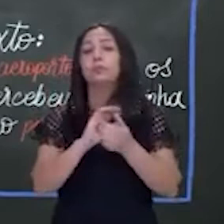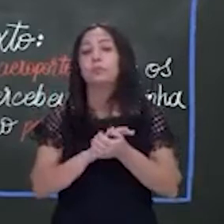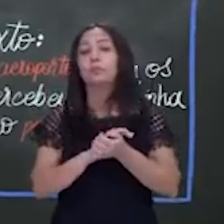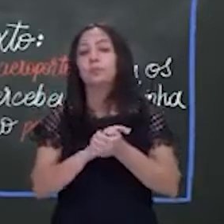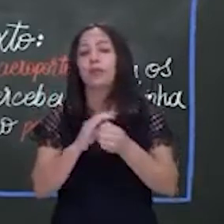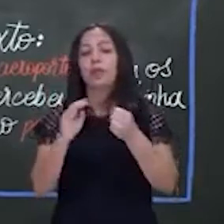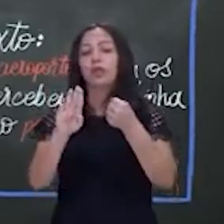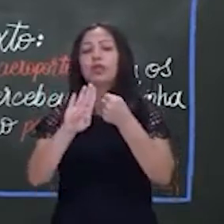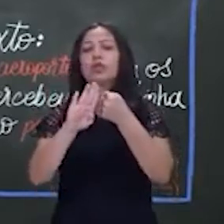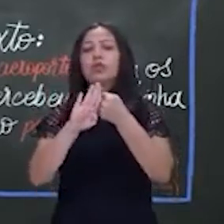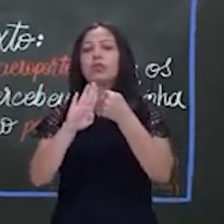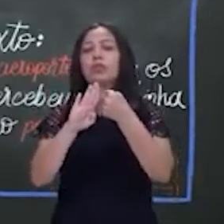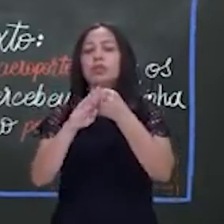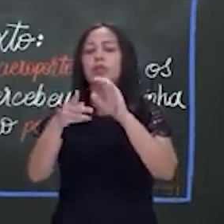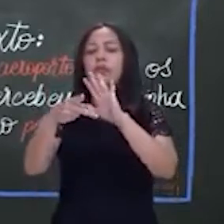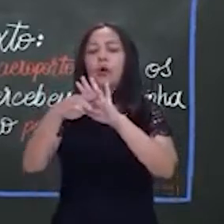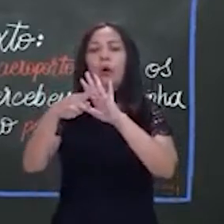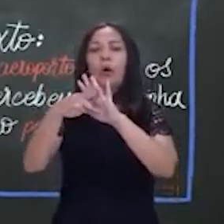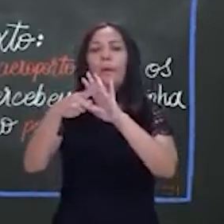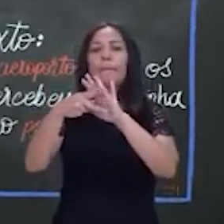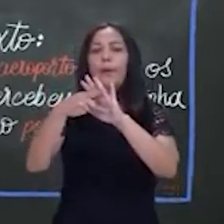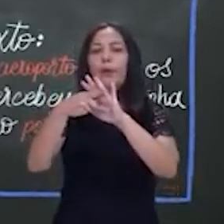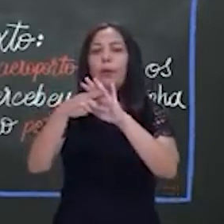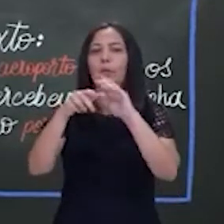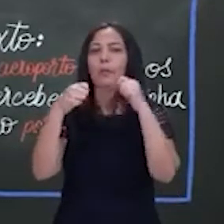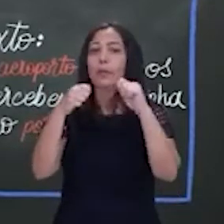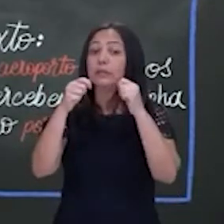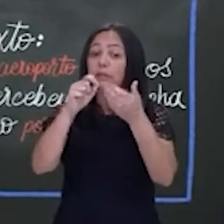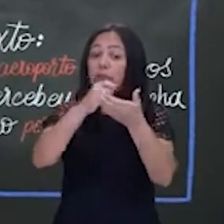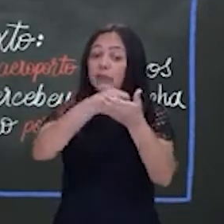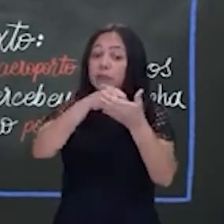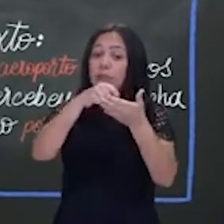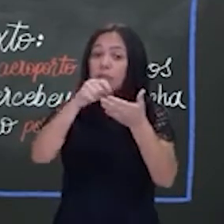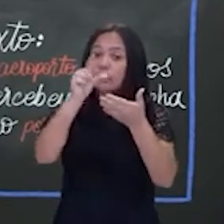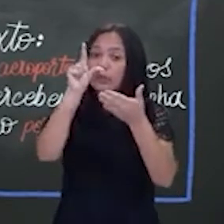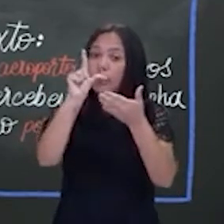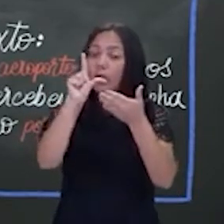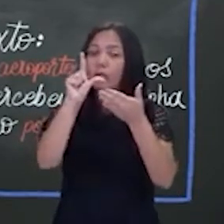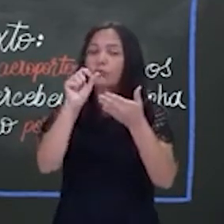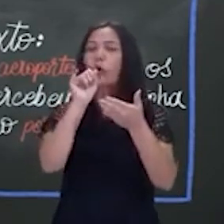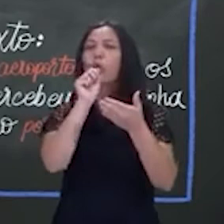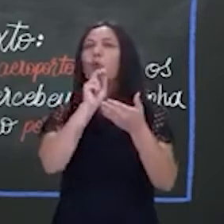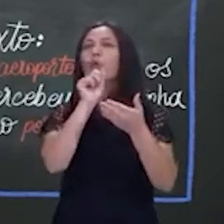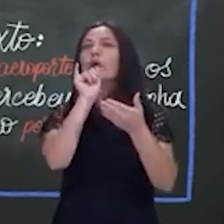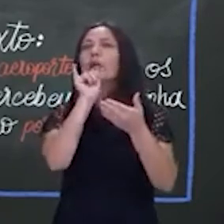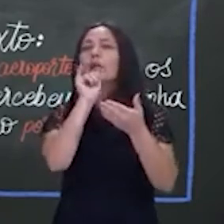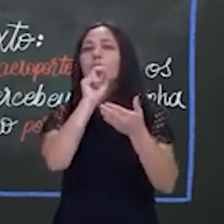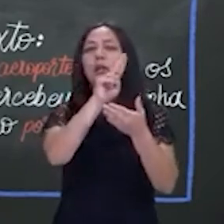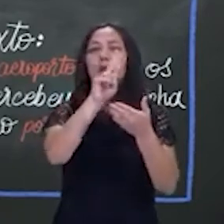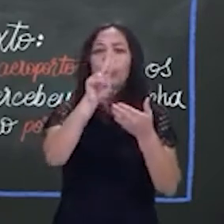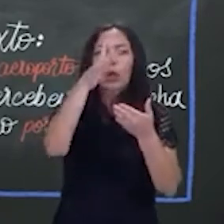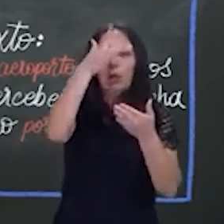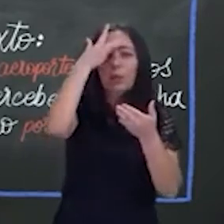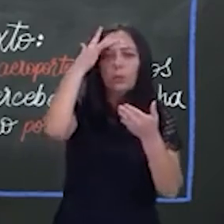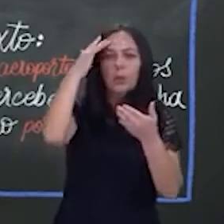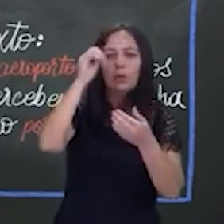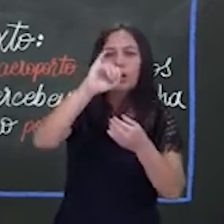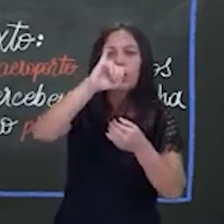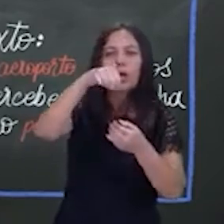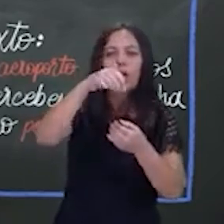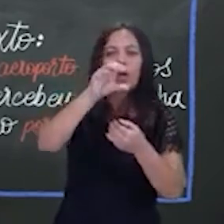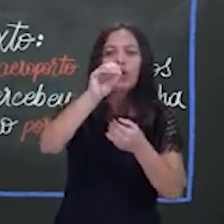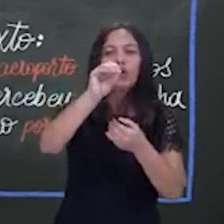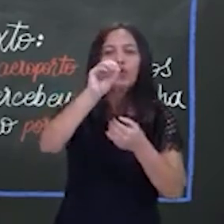depara com os substantivos. Os substantivos próprios, eles têm que ser escritos com letra maiúscula. Então, o nome de alguém, né, o nome de uma pessoa, o